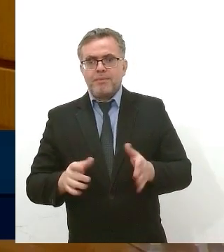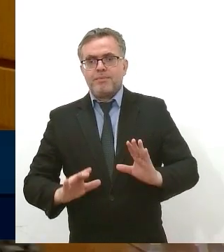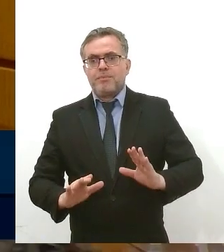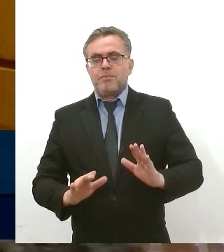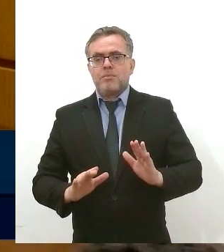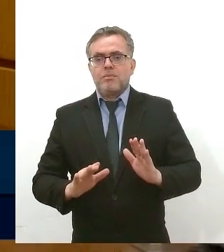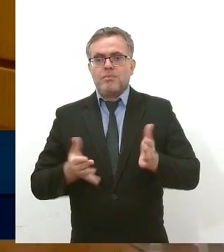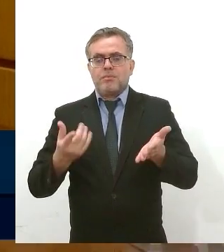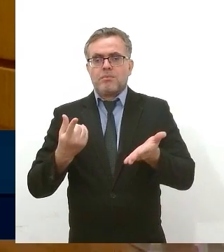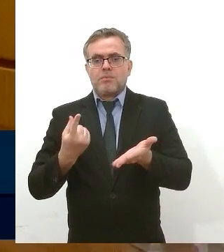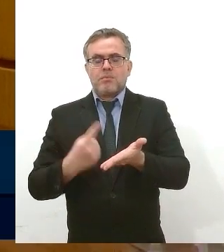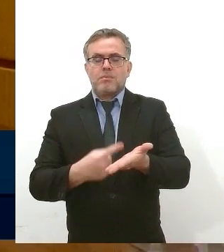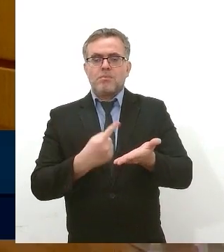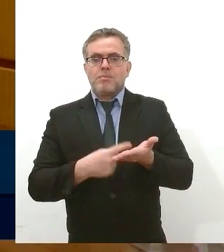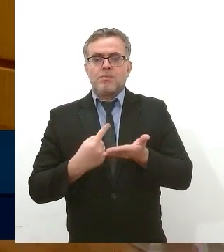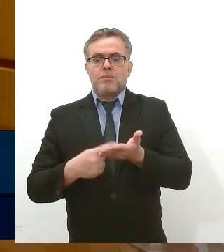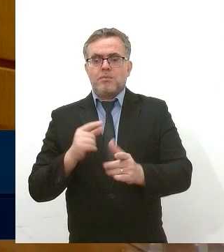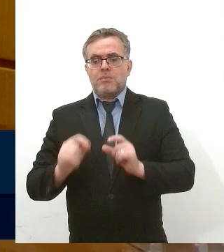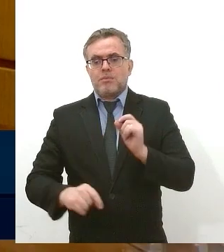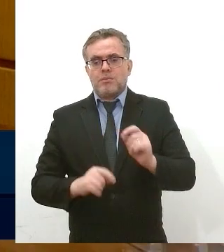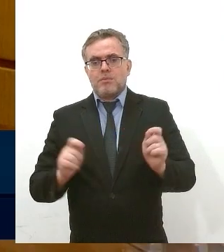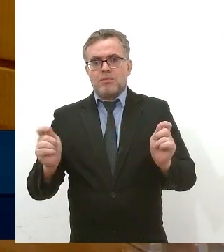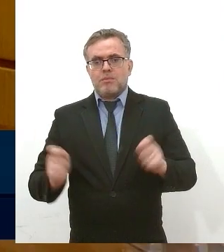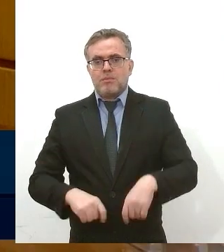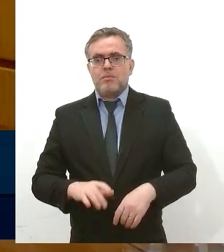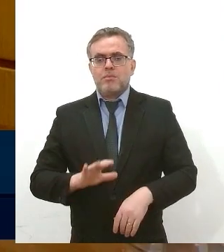comemorações ocorrerão todo mês de abril.